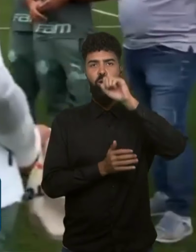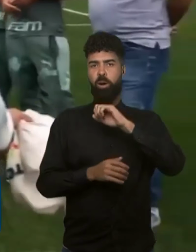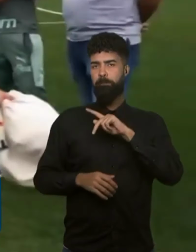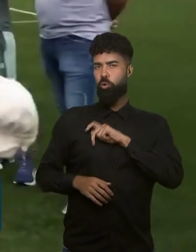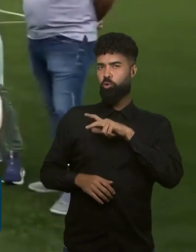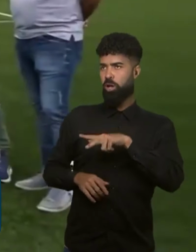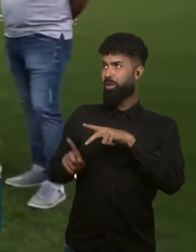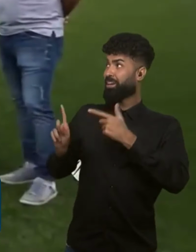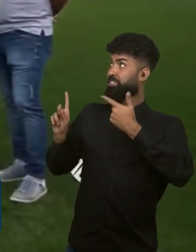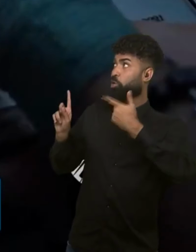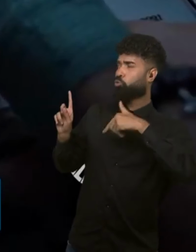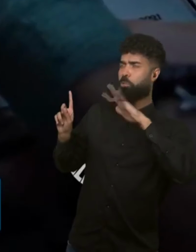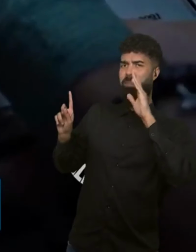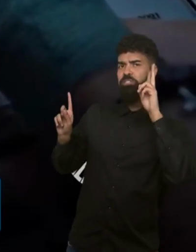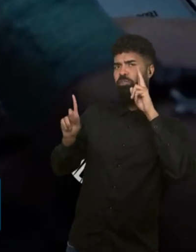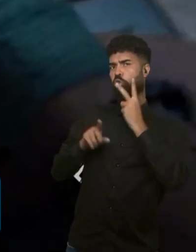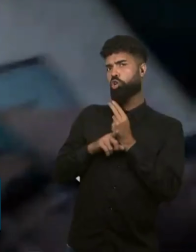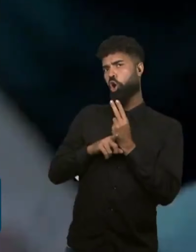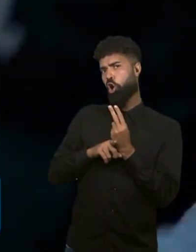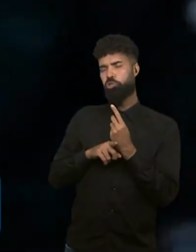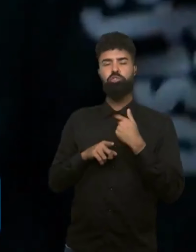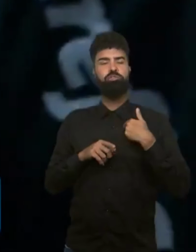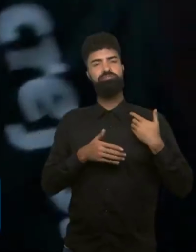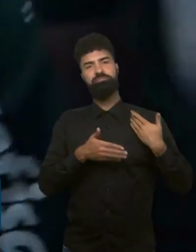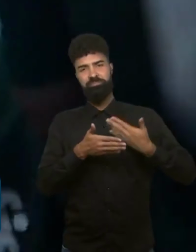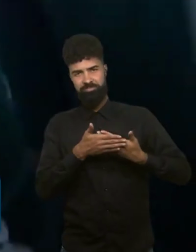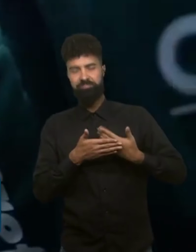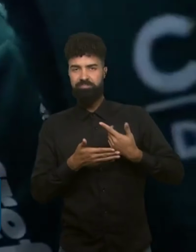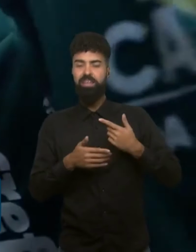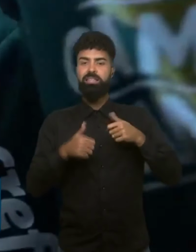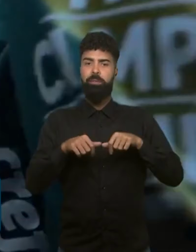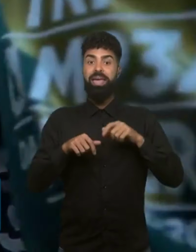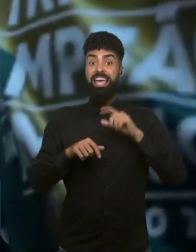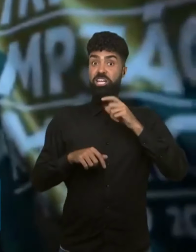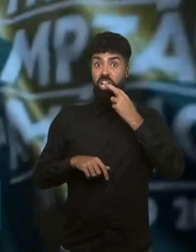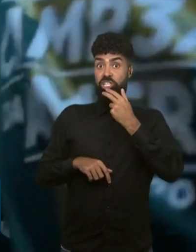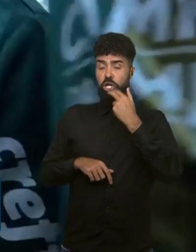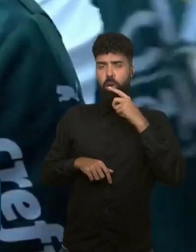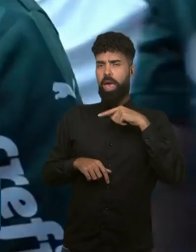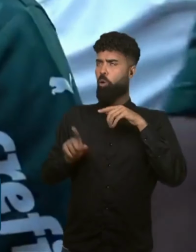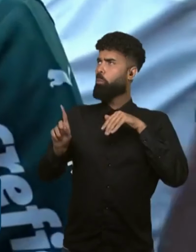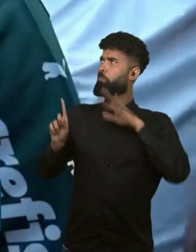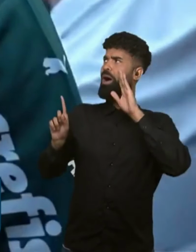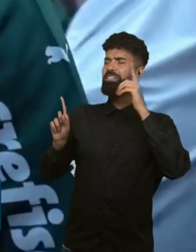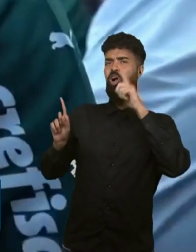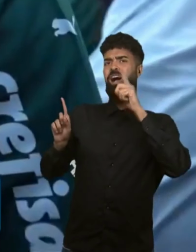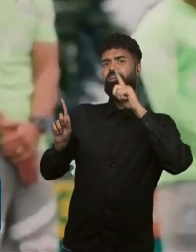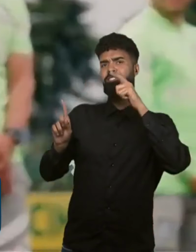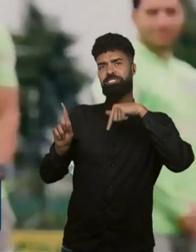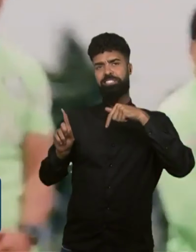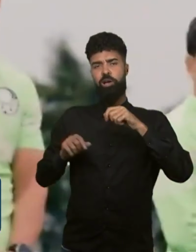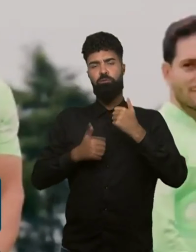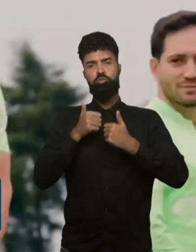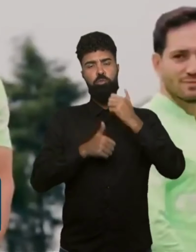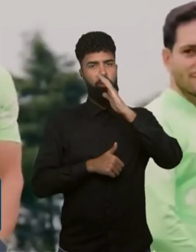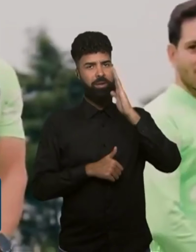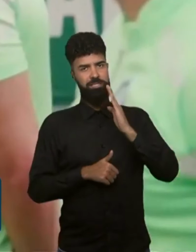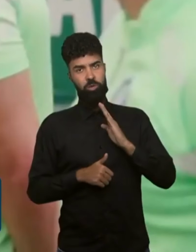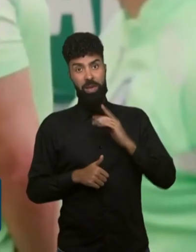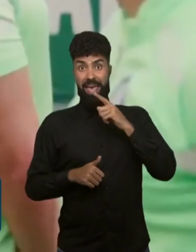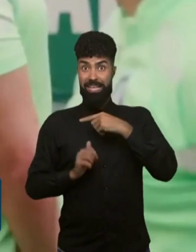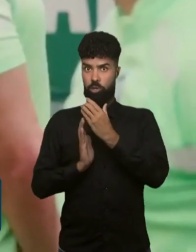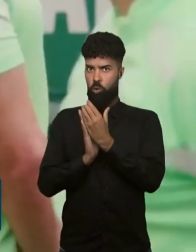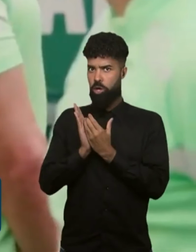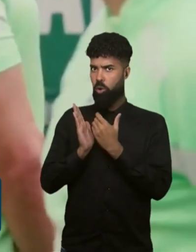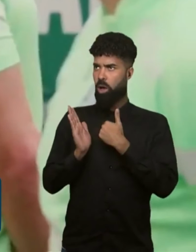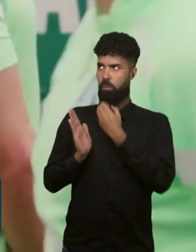da história do Verdão. Ele ainda se isolou como treinador estrangeiro com mais conquistas no futebol nacional. O currículo que trouxe respaldo